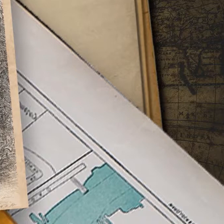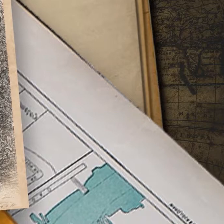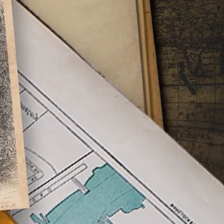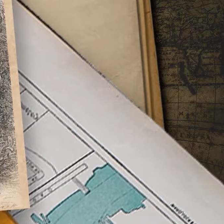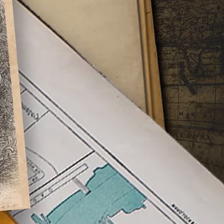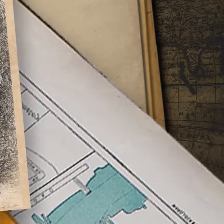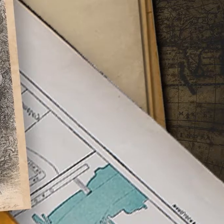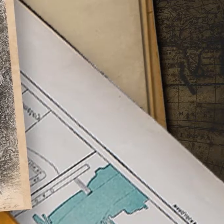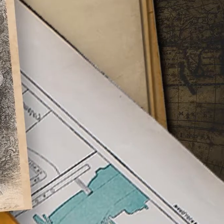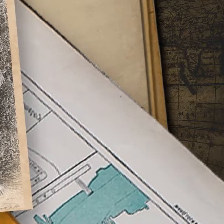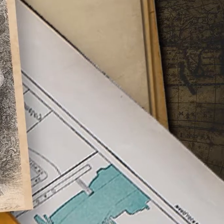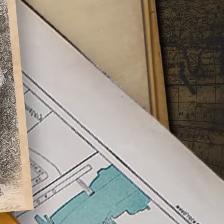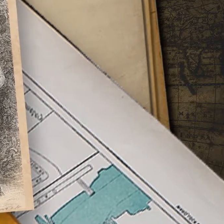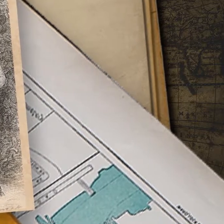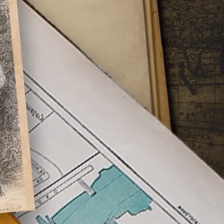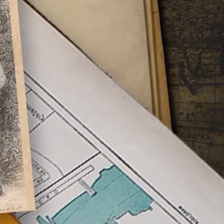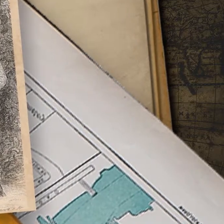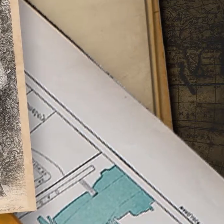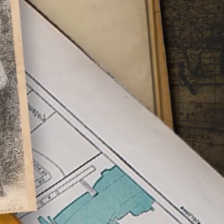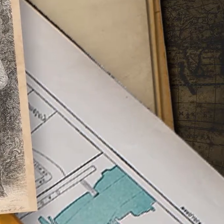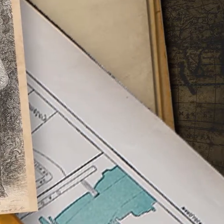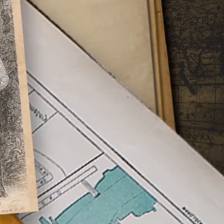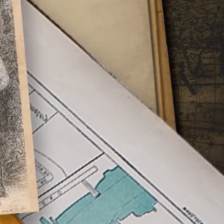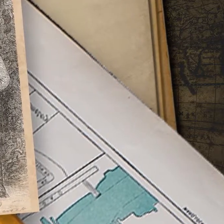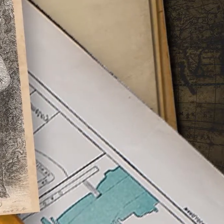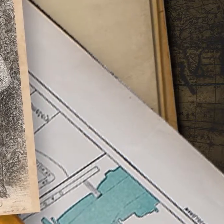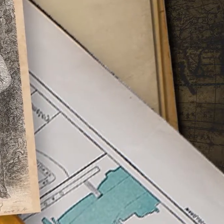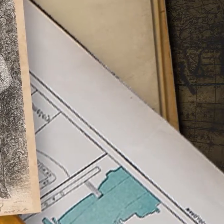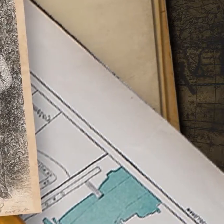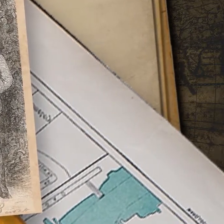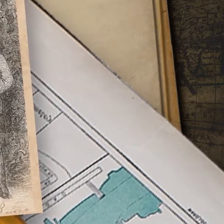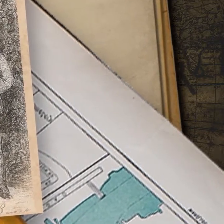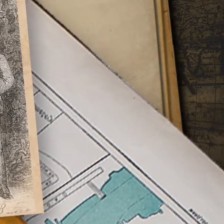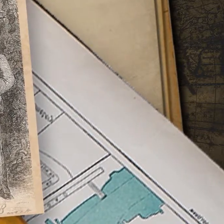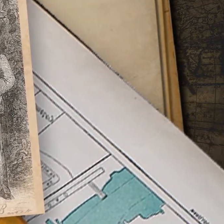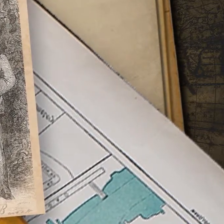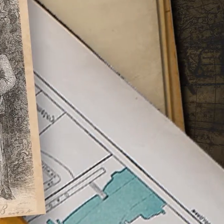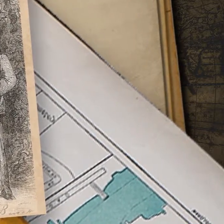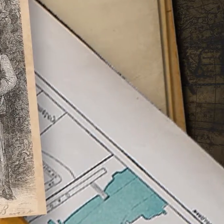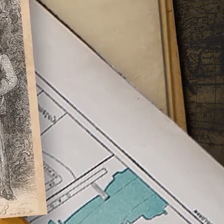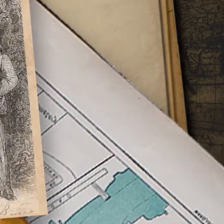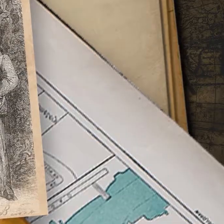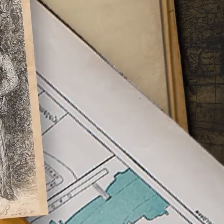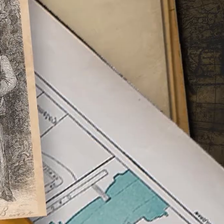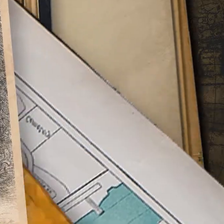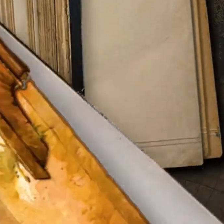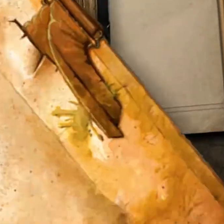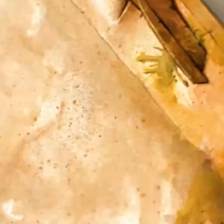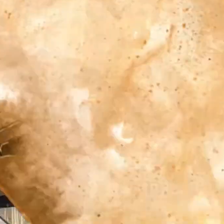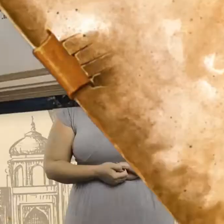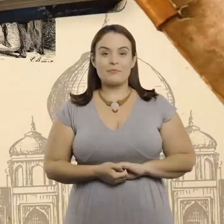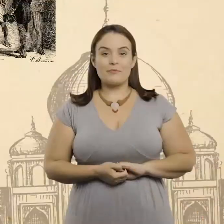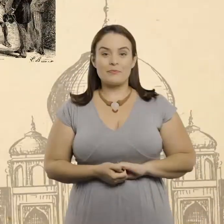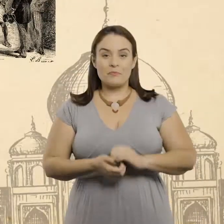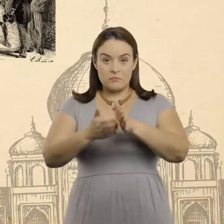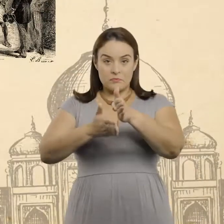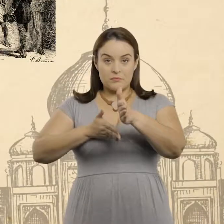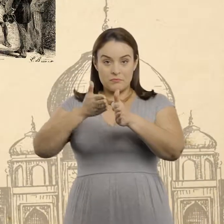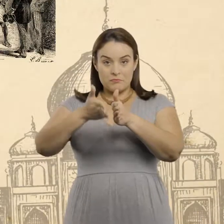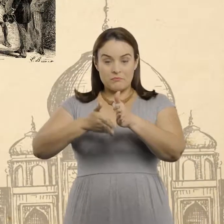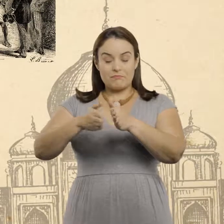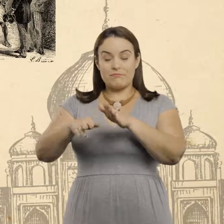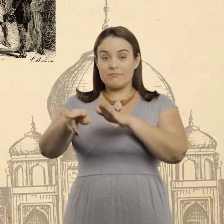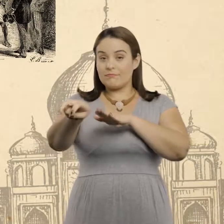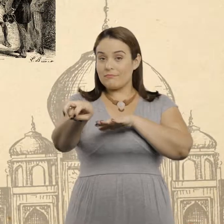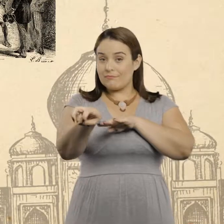que também veste turbante e uma longa túnica. Ao fundo, altas palmeiras. Na cabine